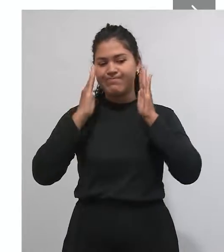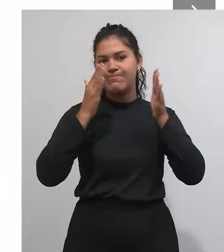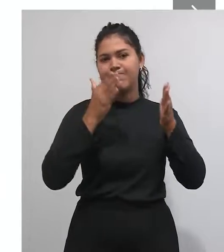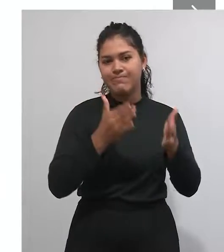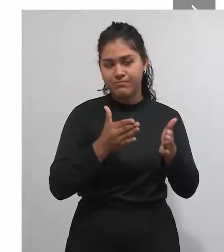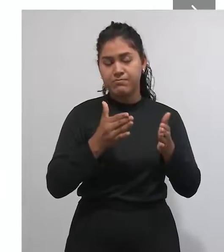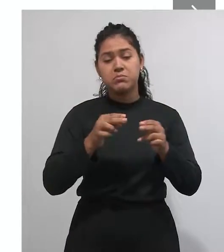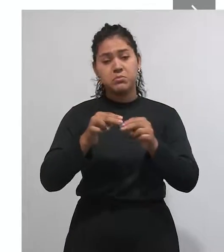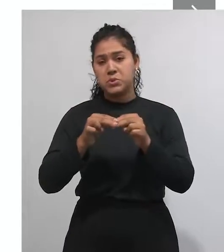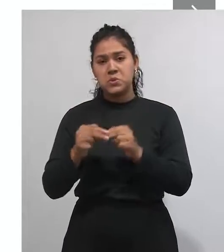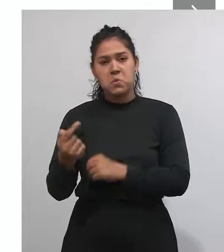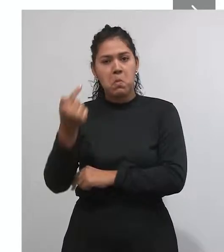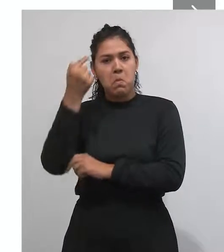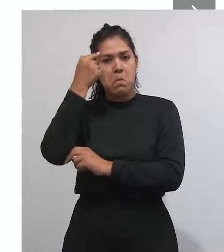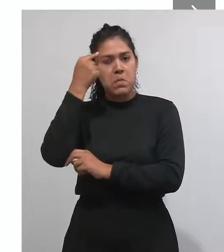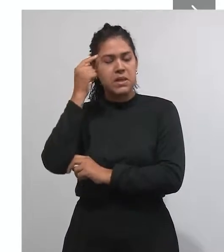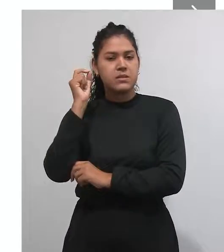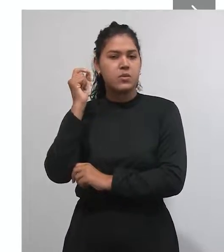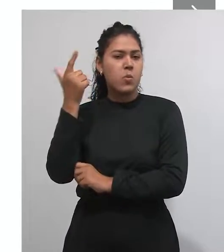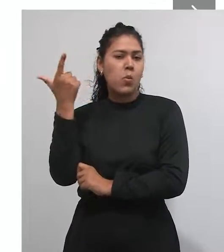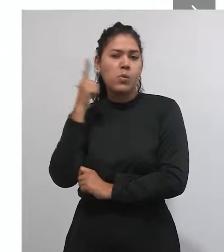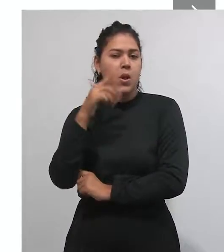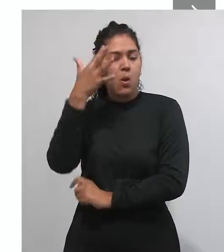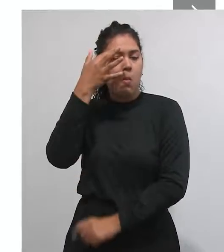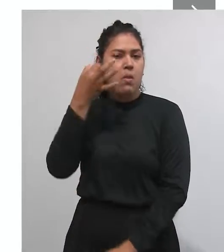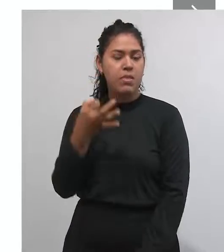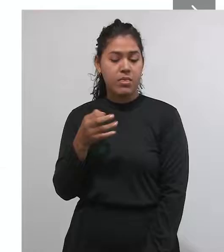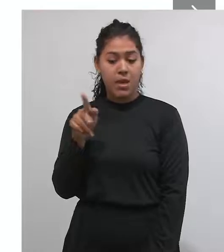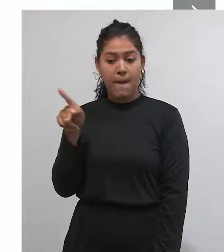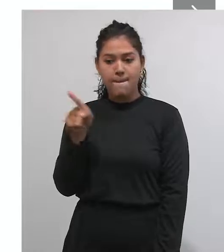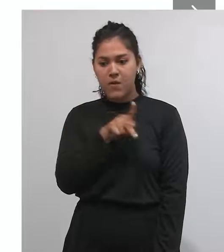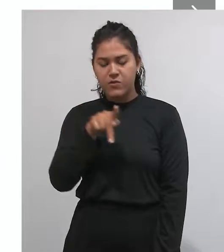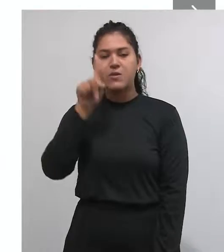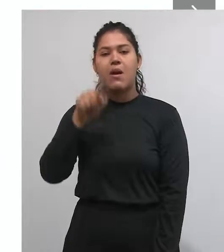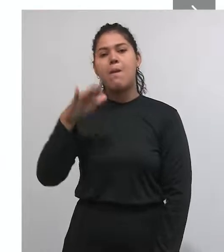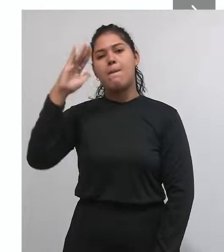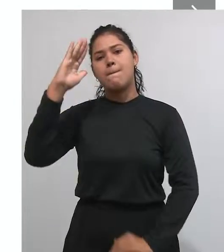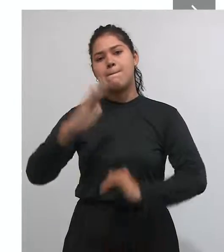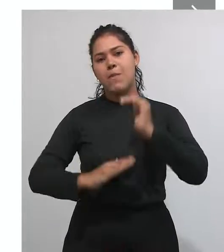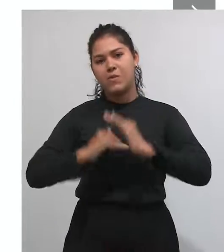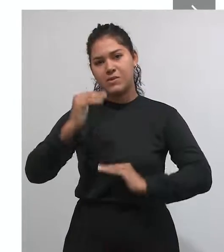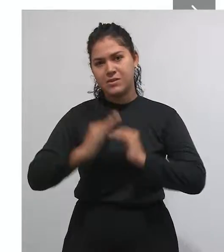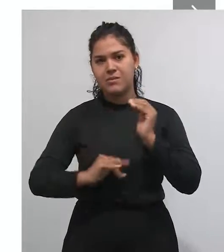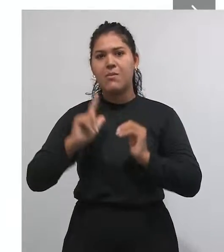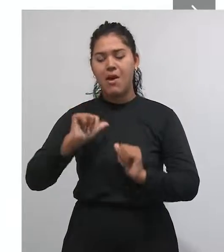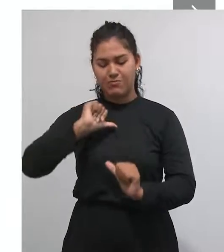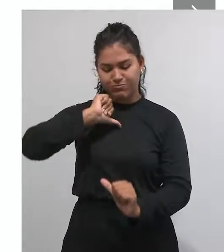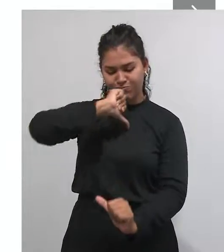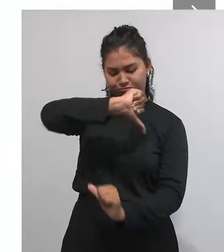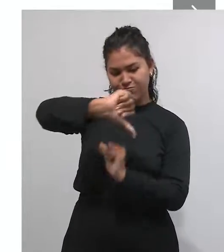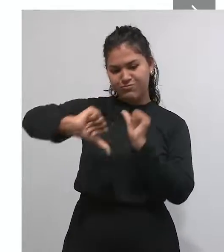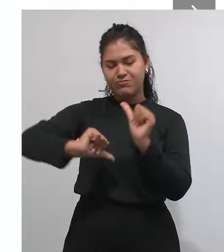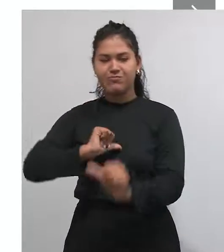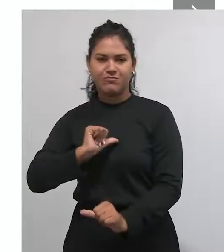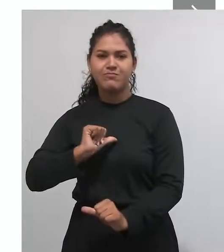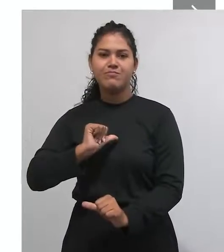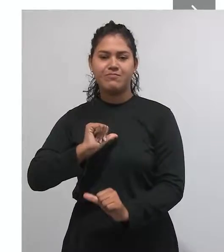não conseguem entender que profissão, professor é profissão,